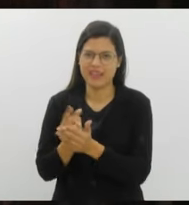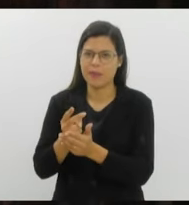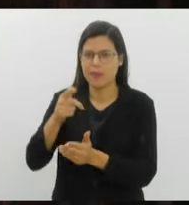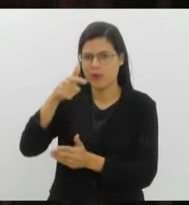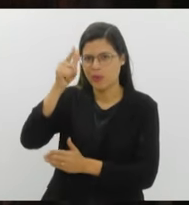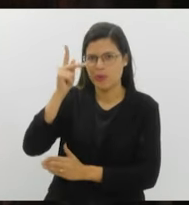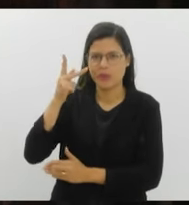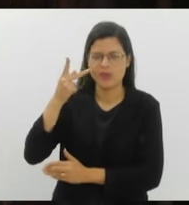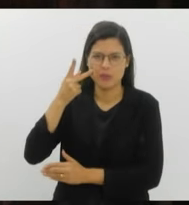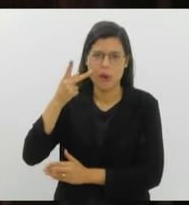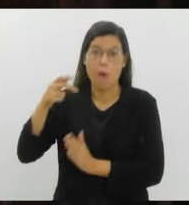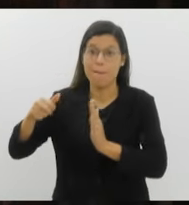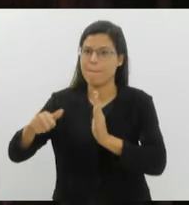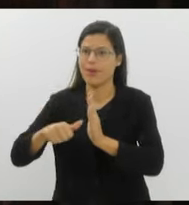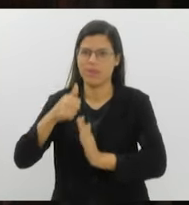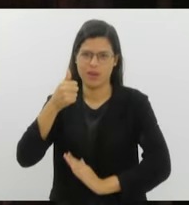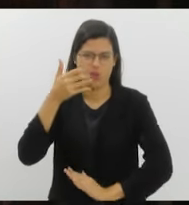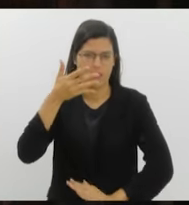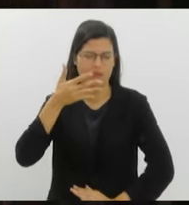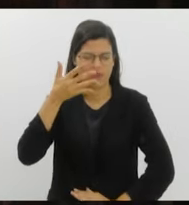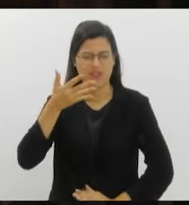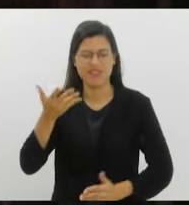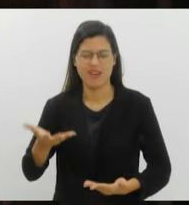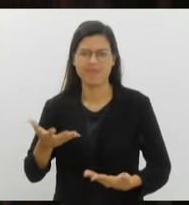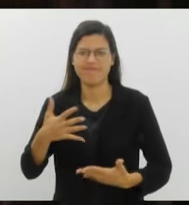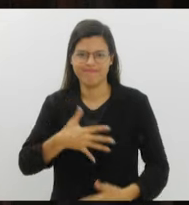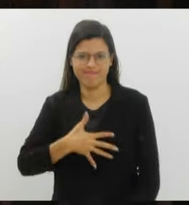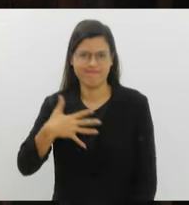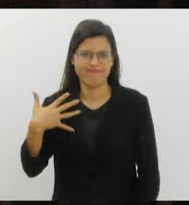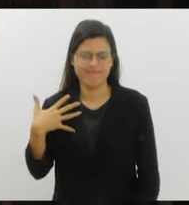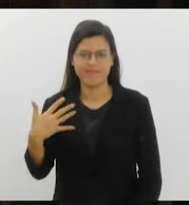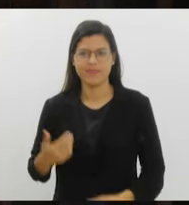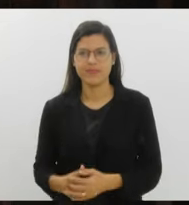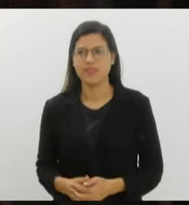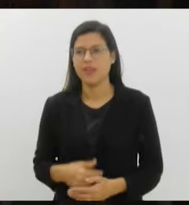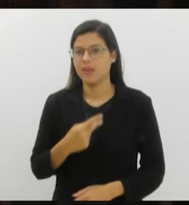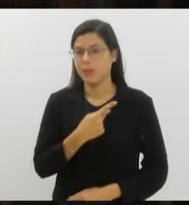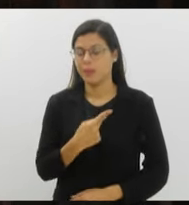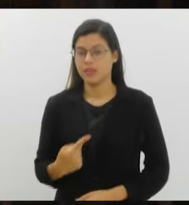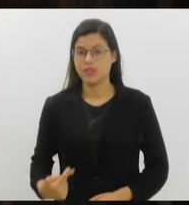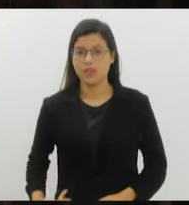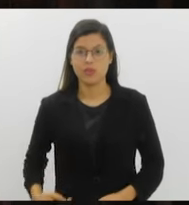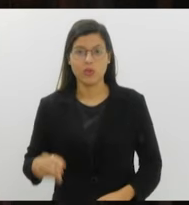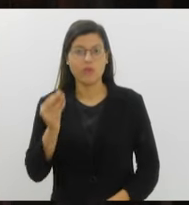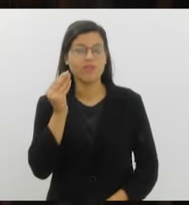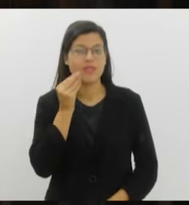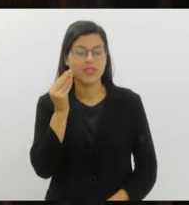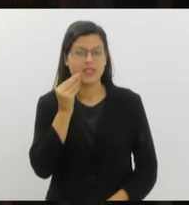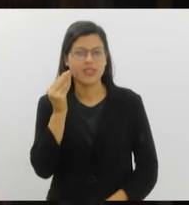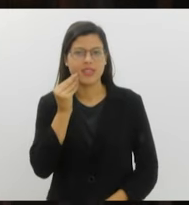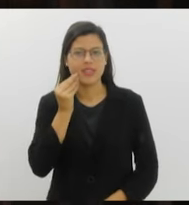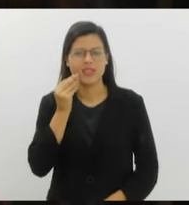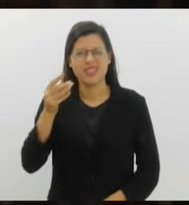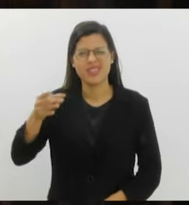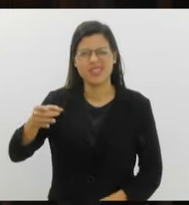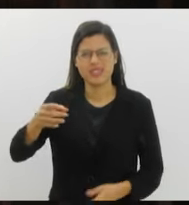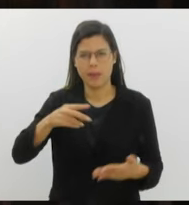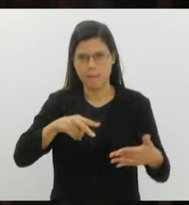muito obrigado. Senhora presidente, eu confesso que tentei, desde a última